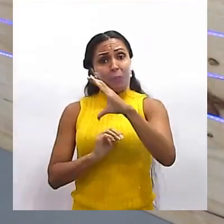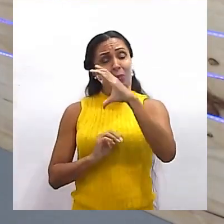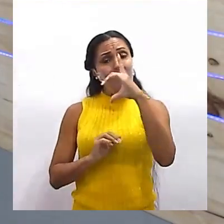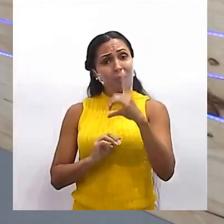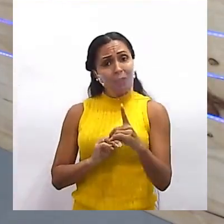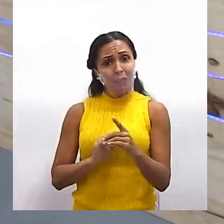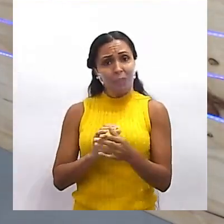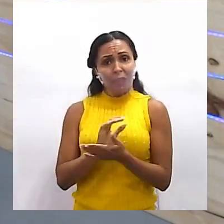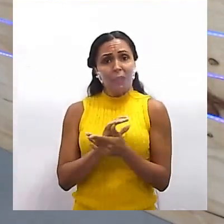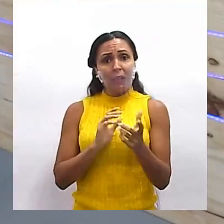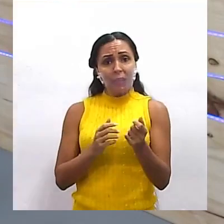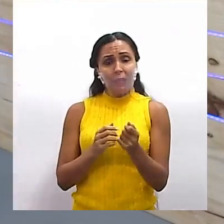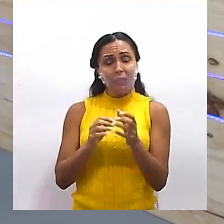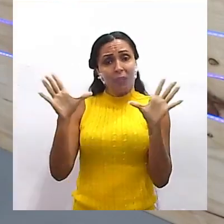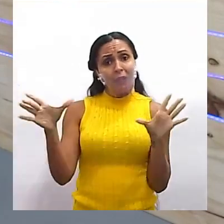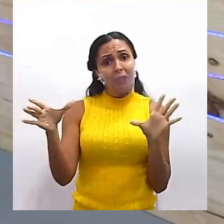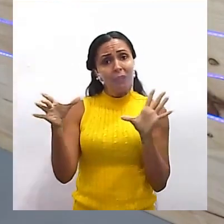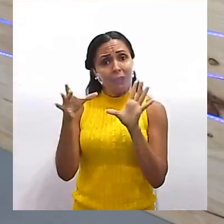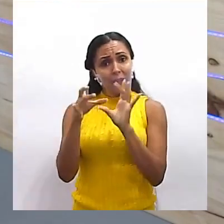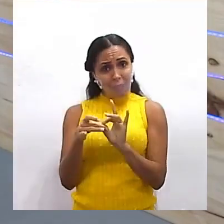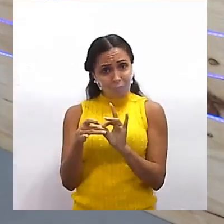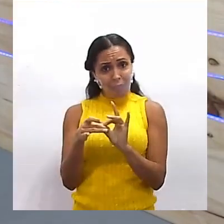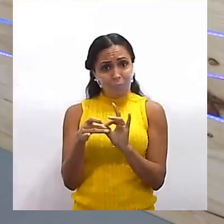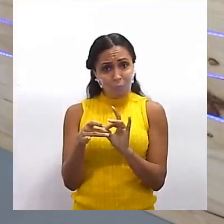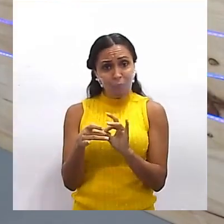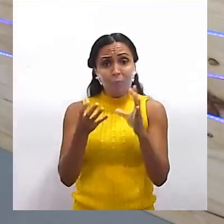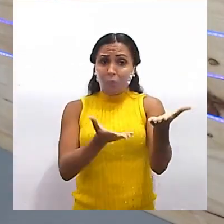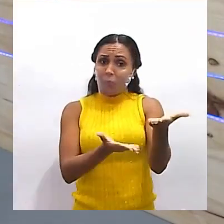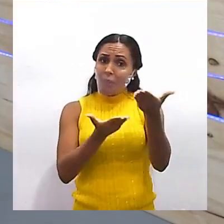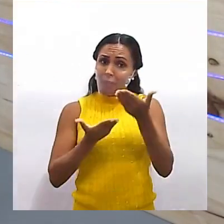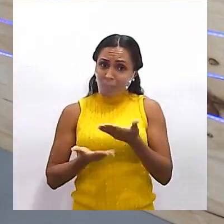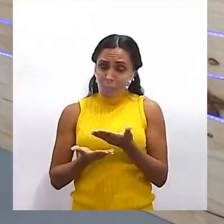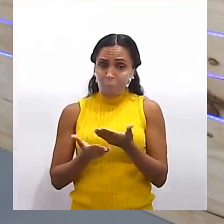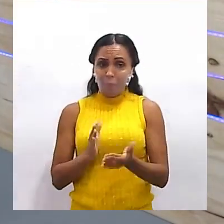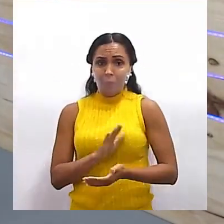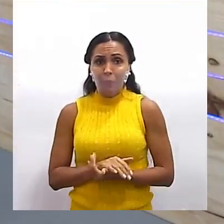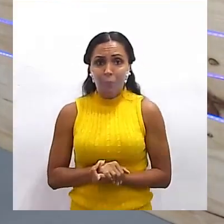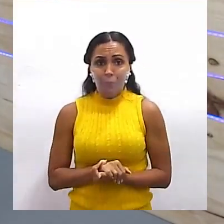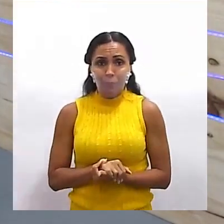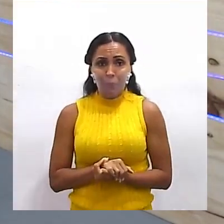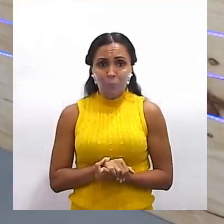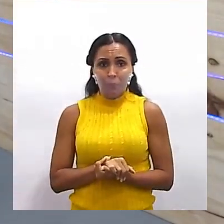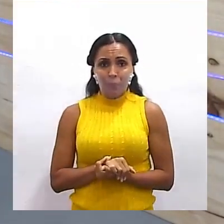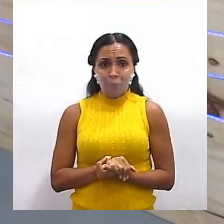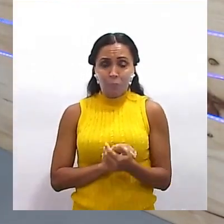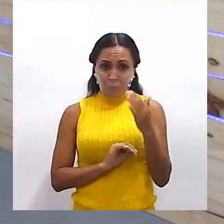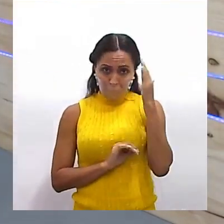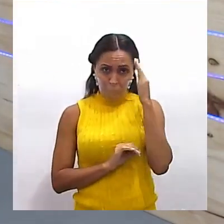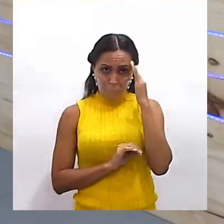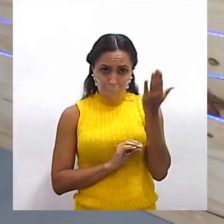está contratualmente ligado a expedições. Recebe, armazena e expede. Entendeu?